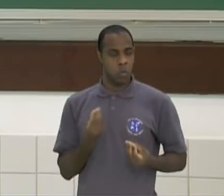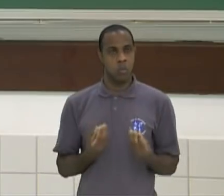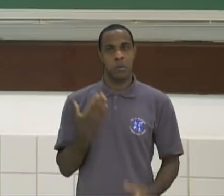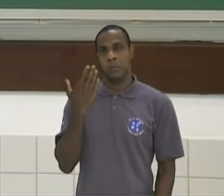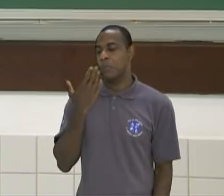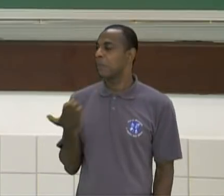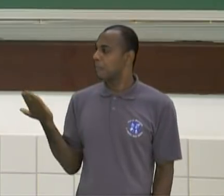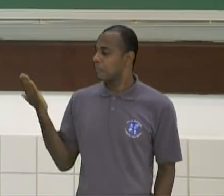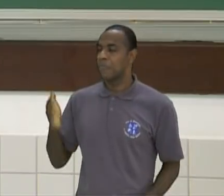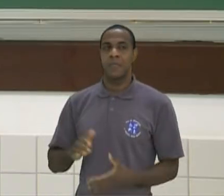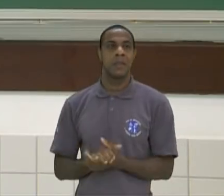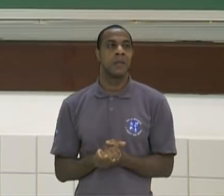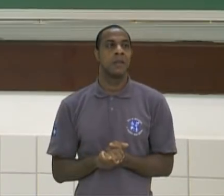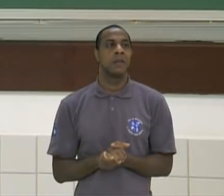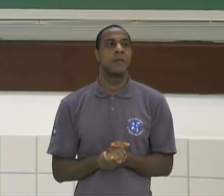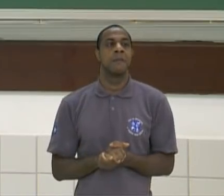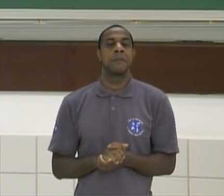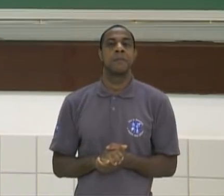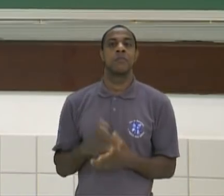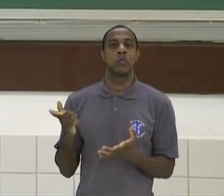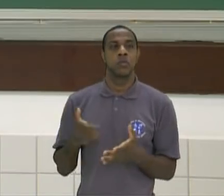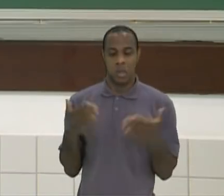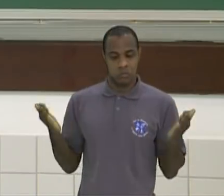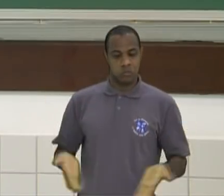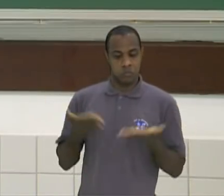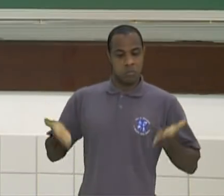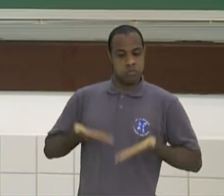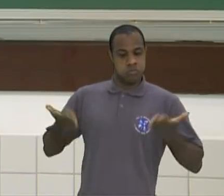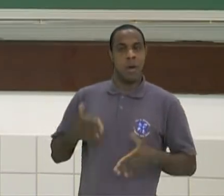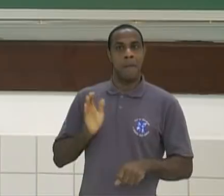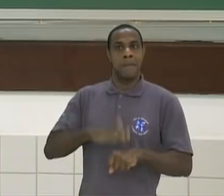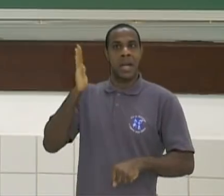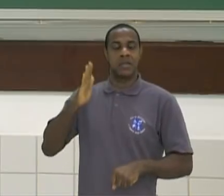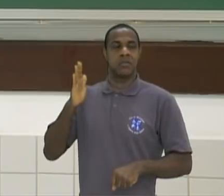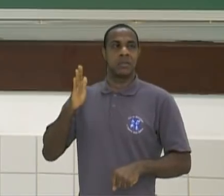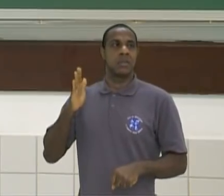não dar estímulos demais ao corpo, não